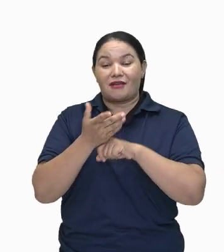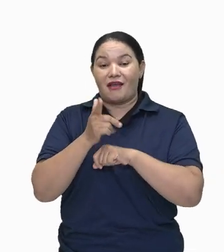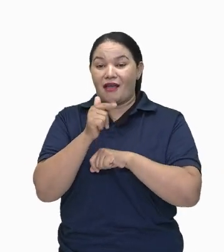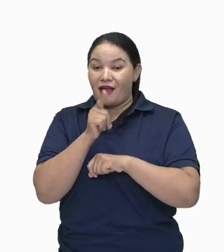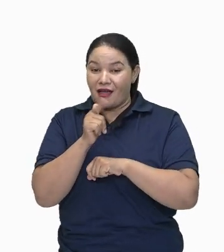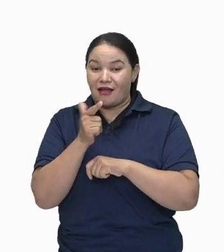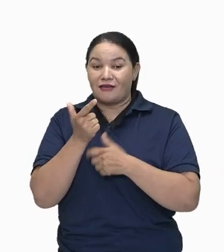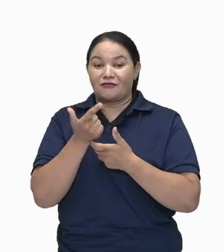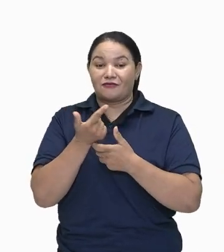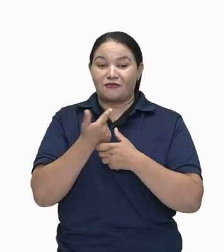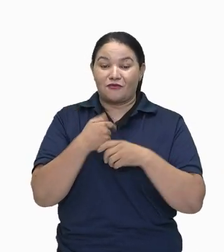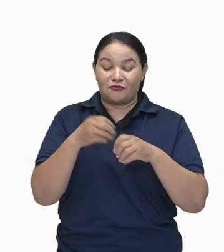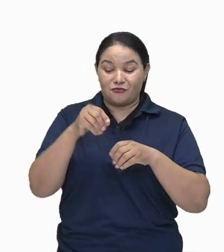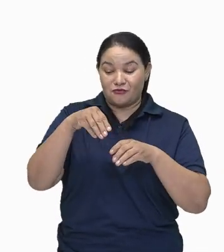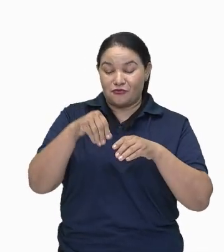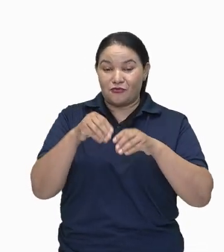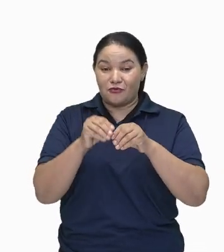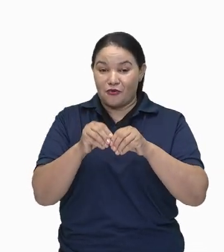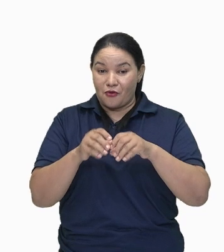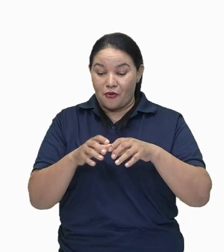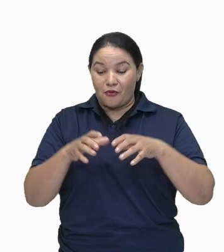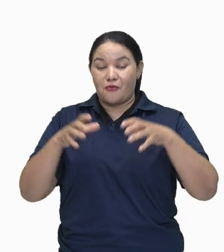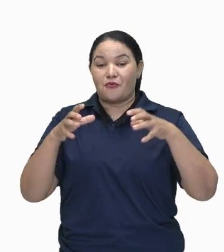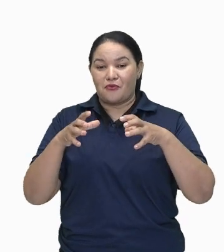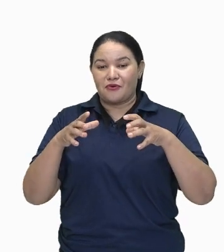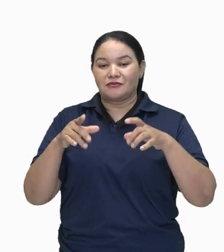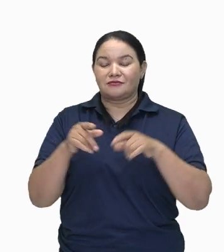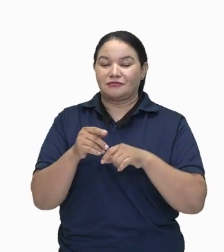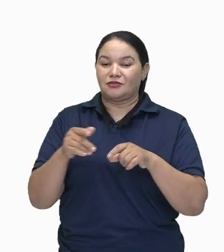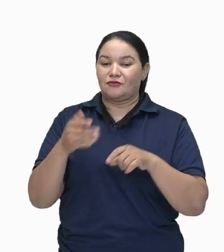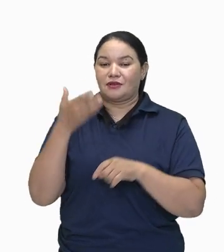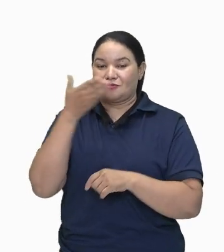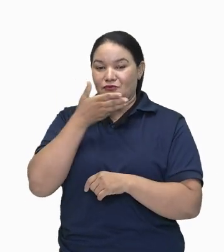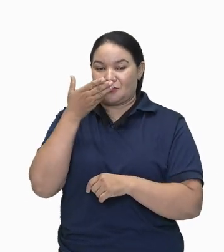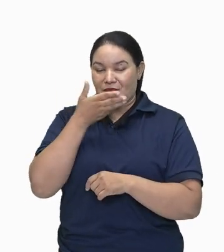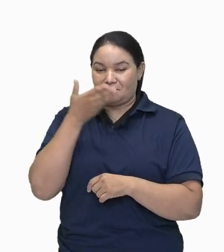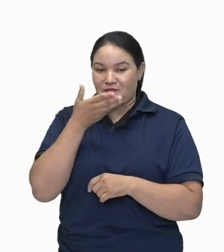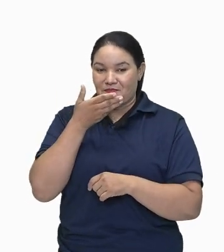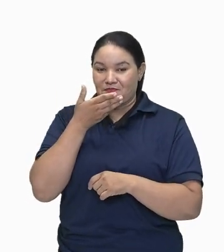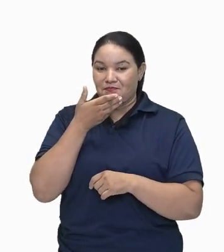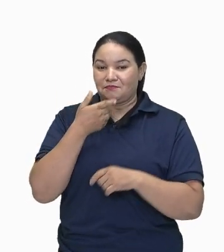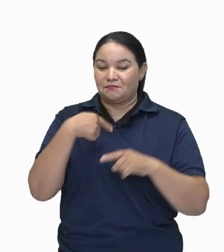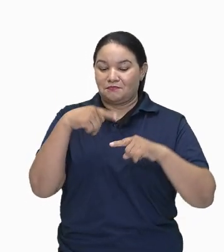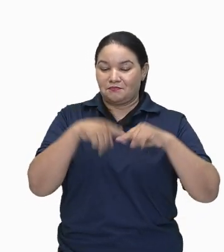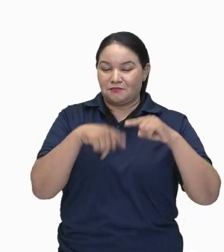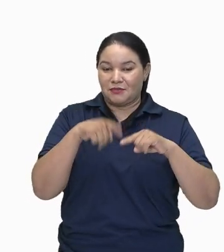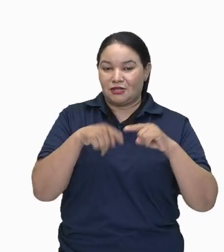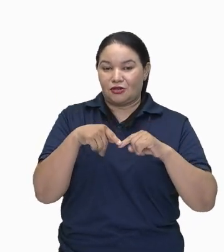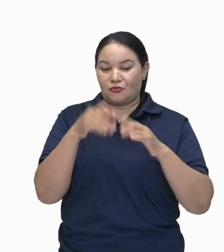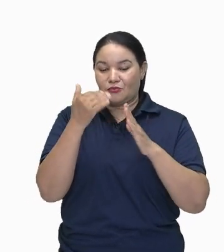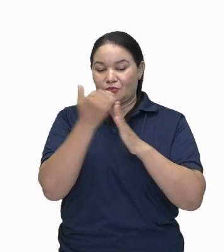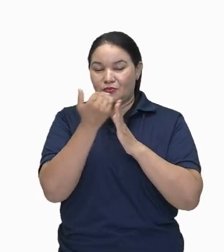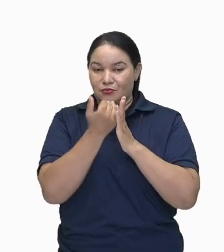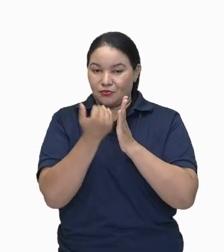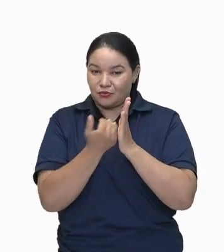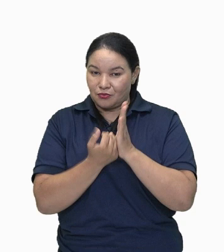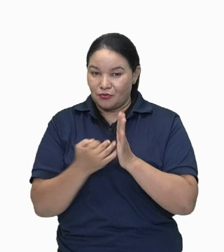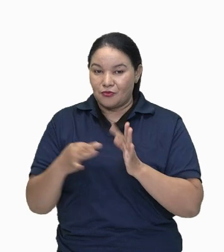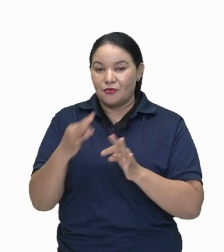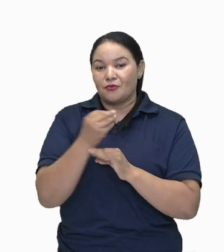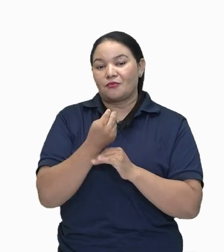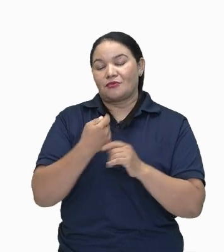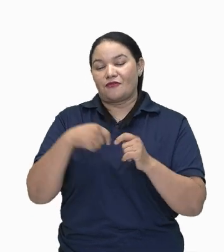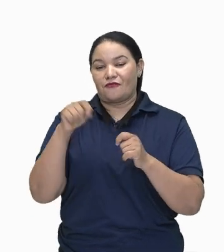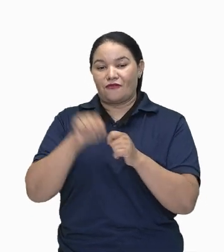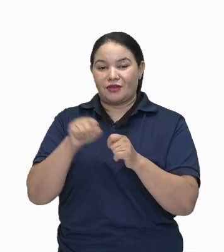fermento biológico e temos o açúcar, né? Esses são os ingredientes, né, para fazer